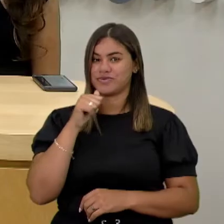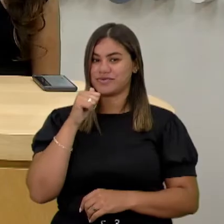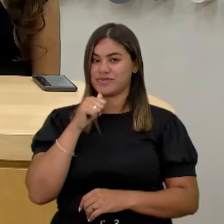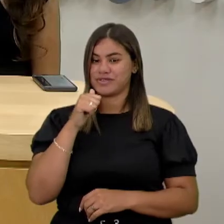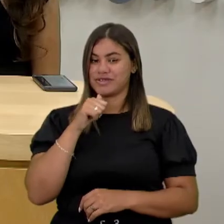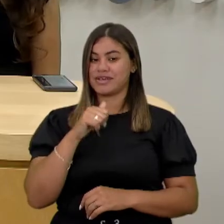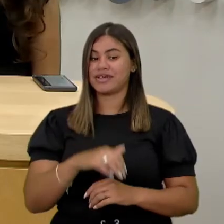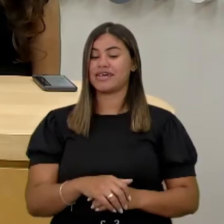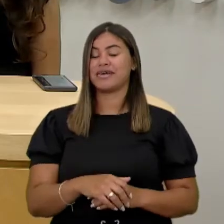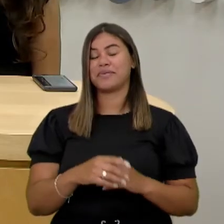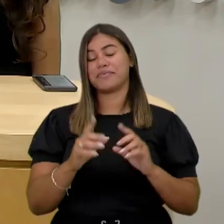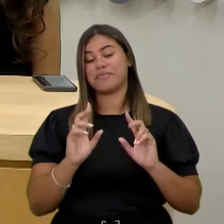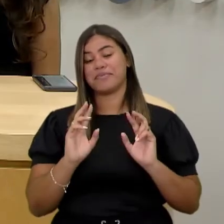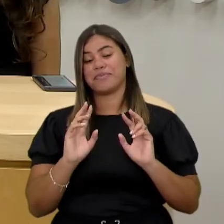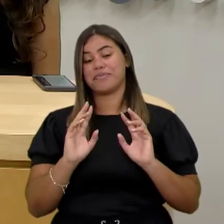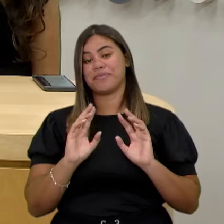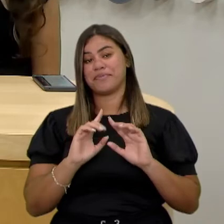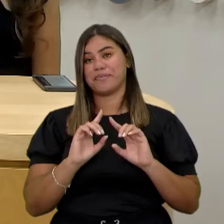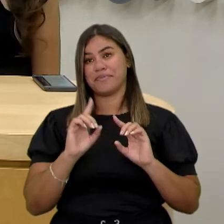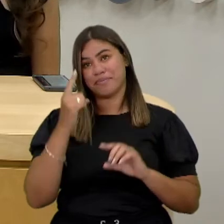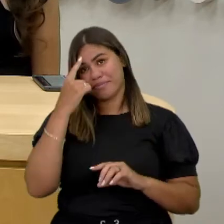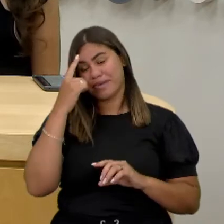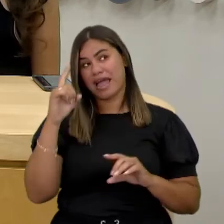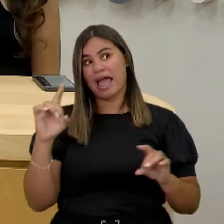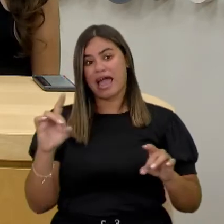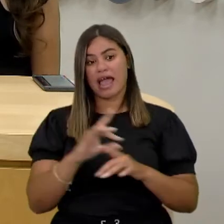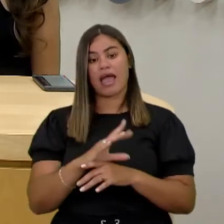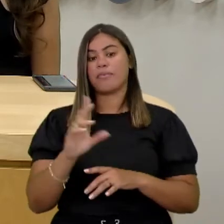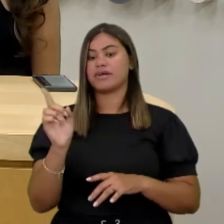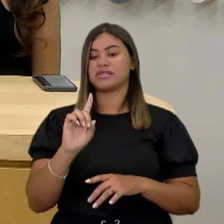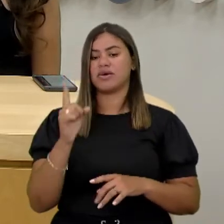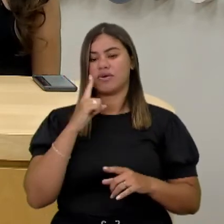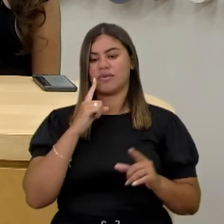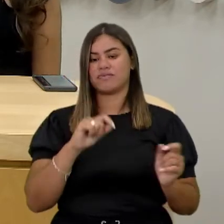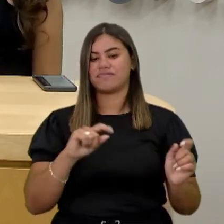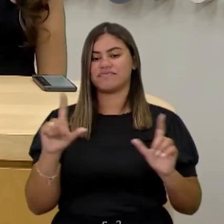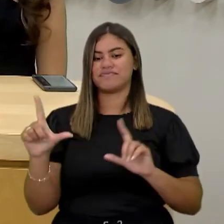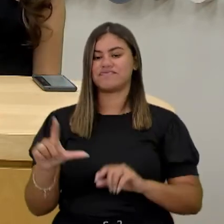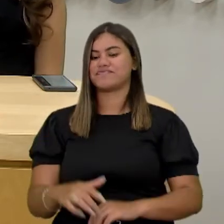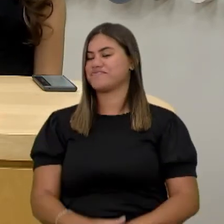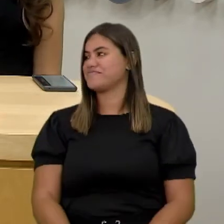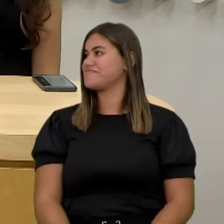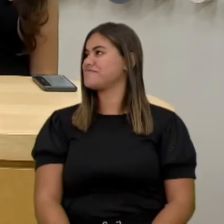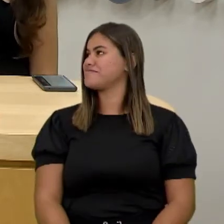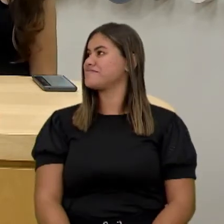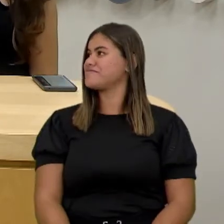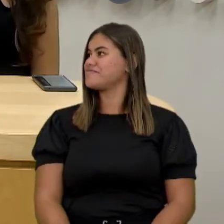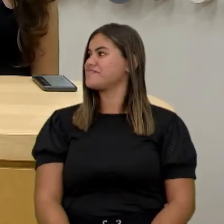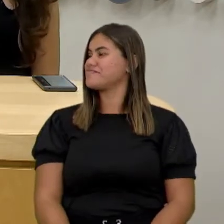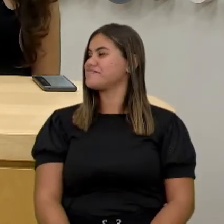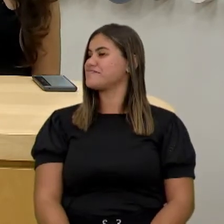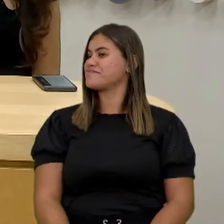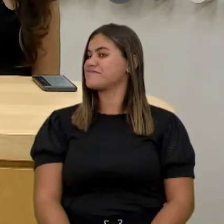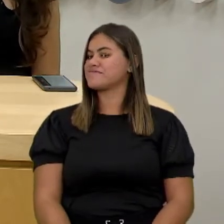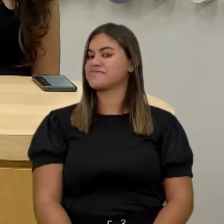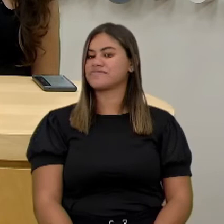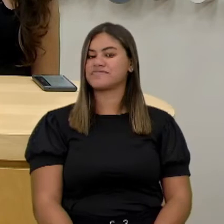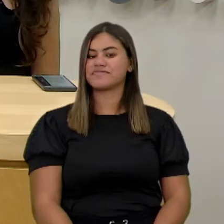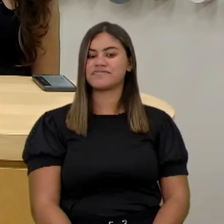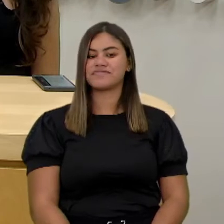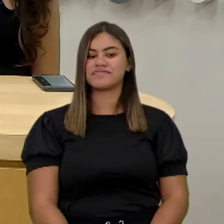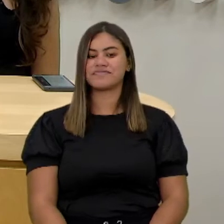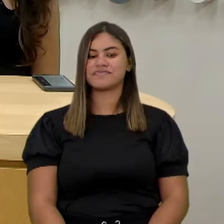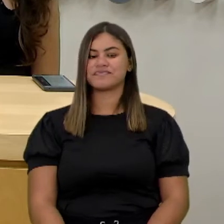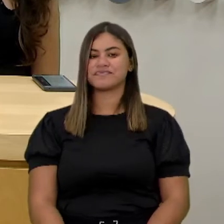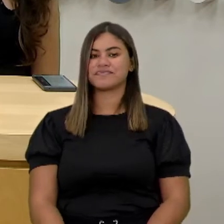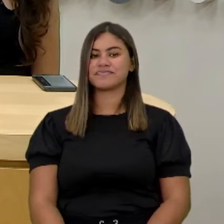para ela, mas eu espero que não se encerre aqui. A pergunta é essa que está na tela. Quem escolhe o que será